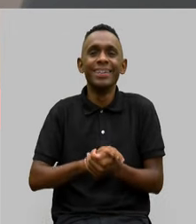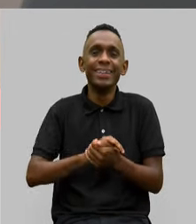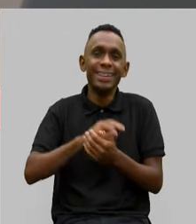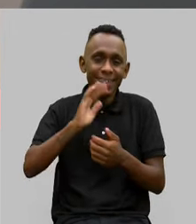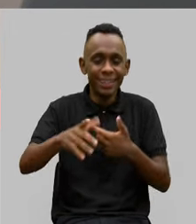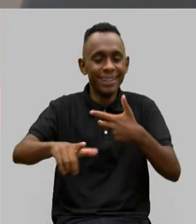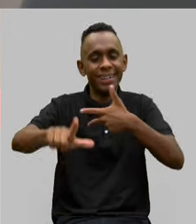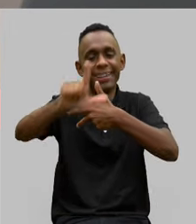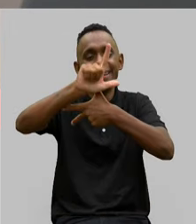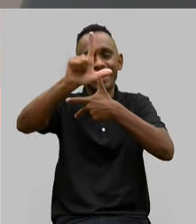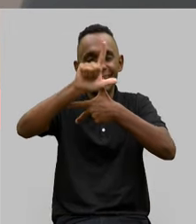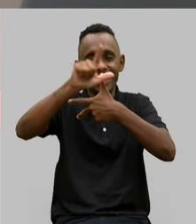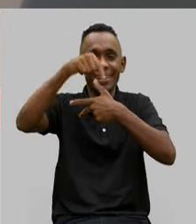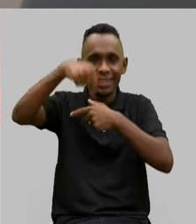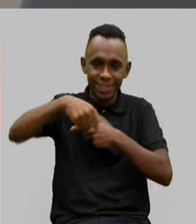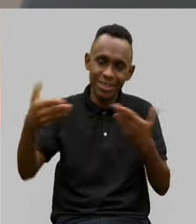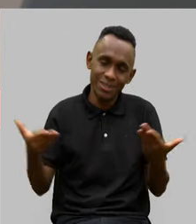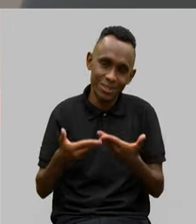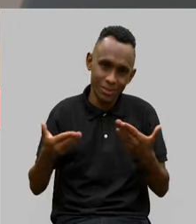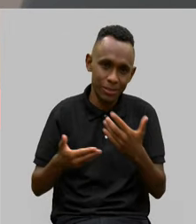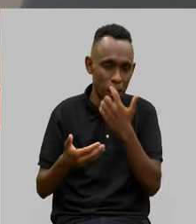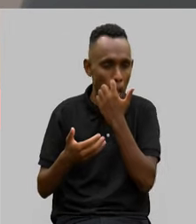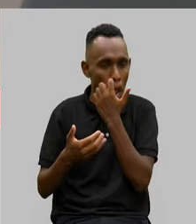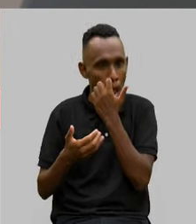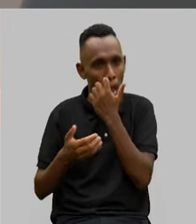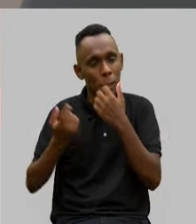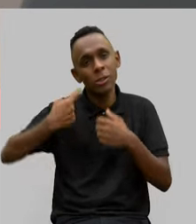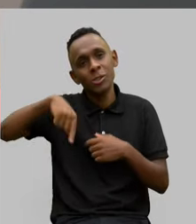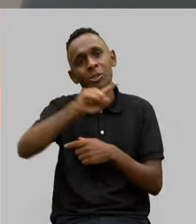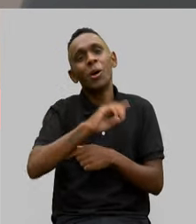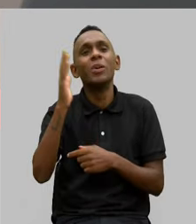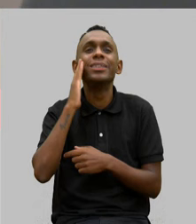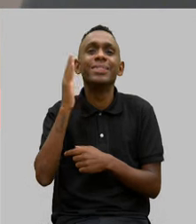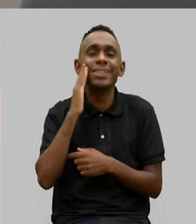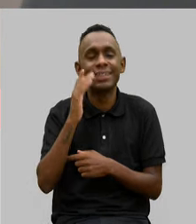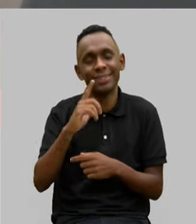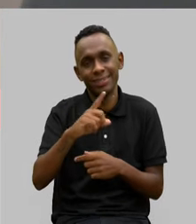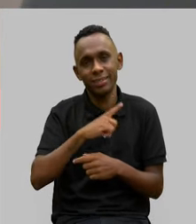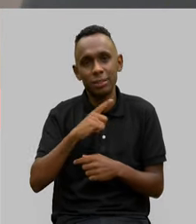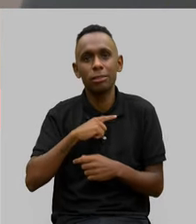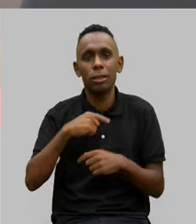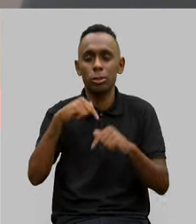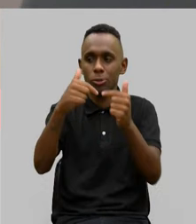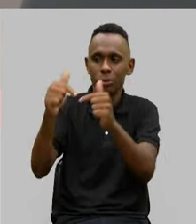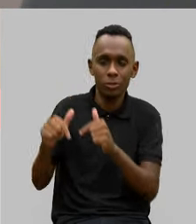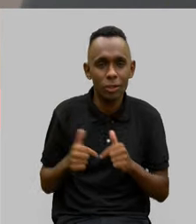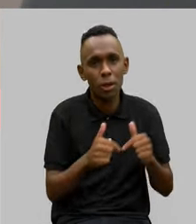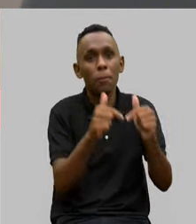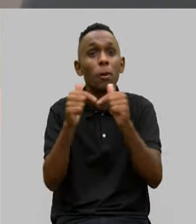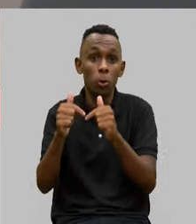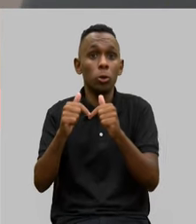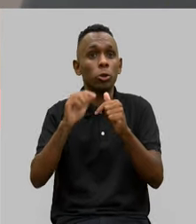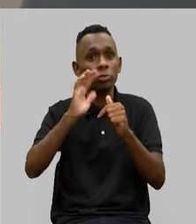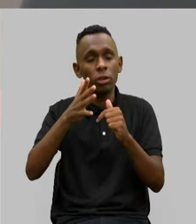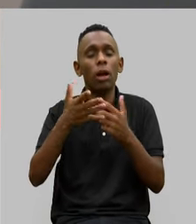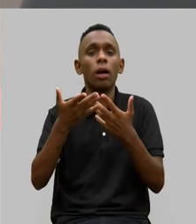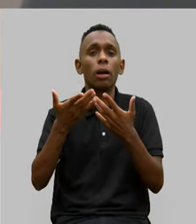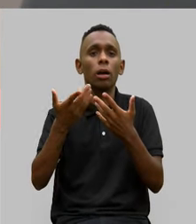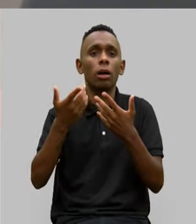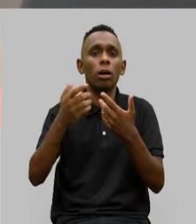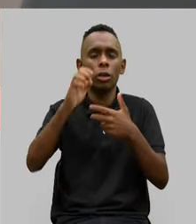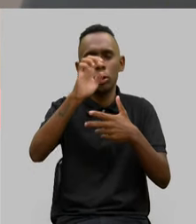casa aqui onde a gente se encontra nesse momento eh a gente sabe que existem iniciativas tanto em níveis